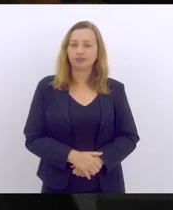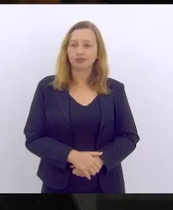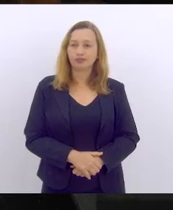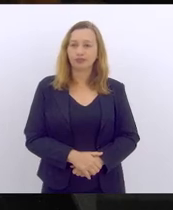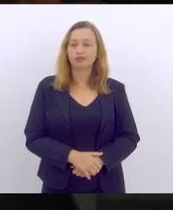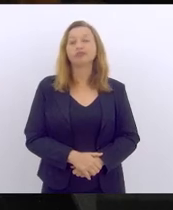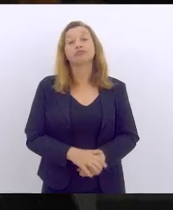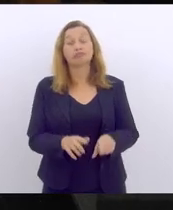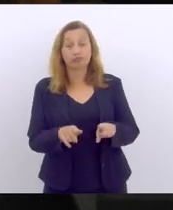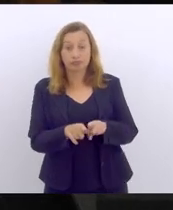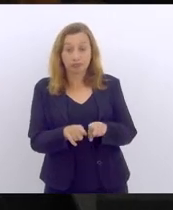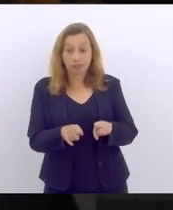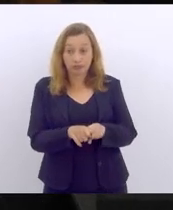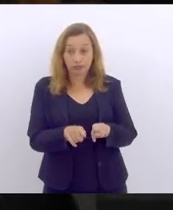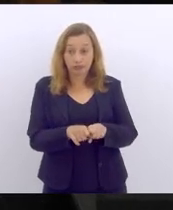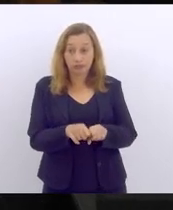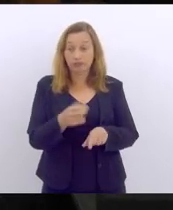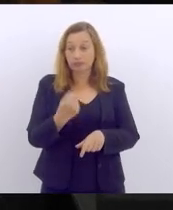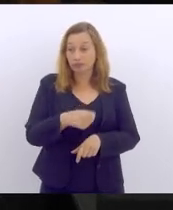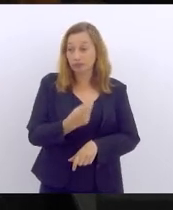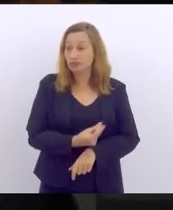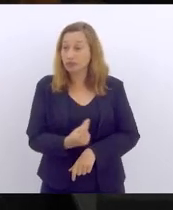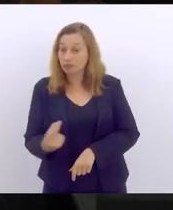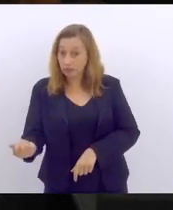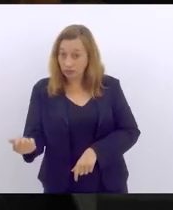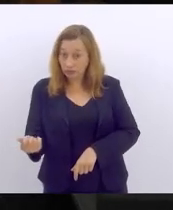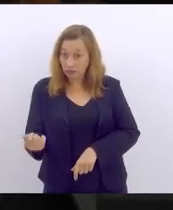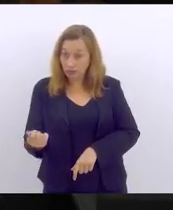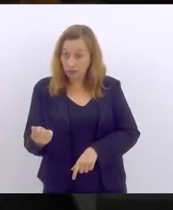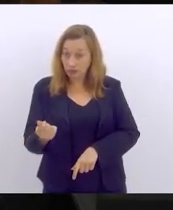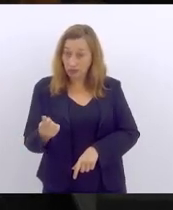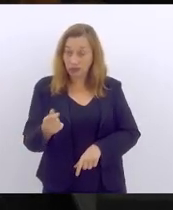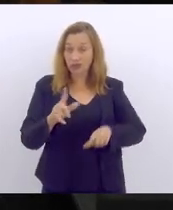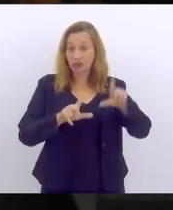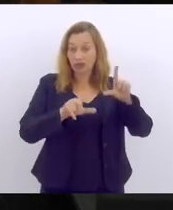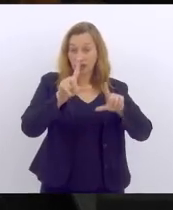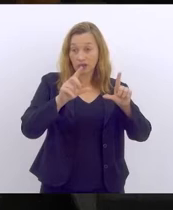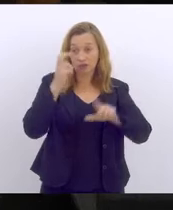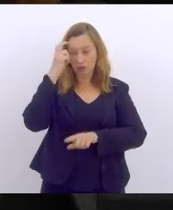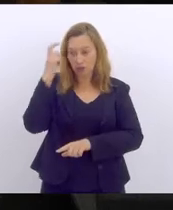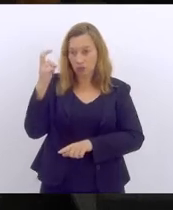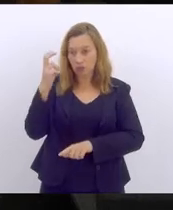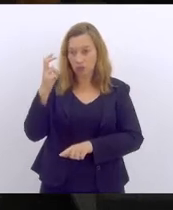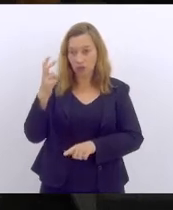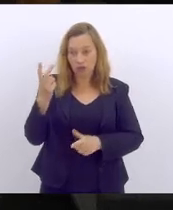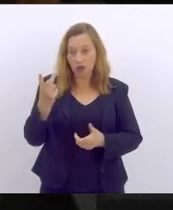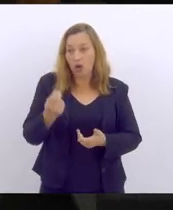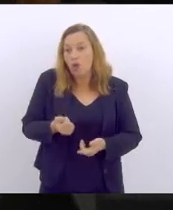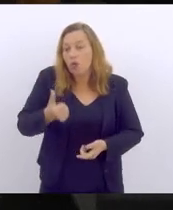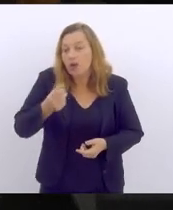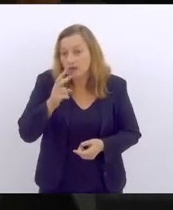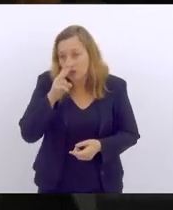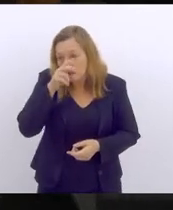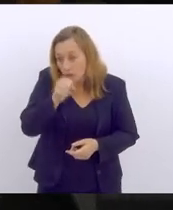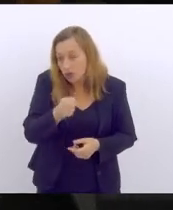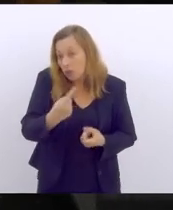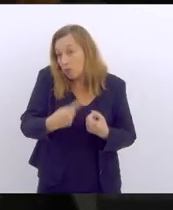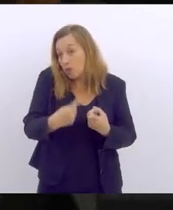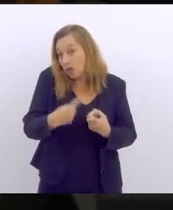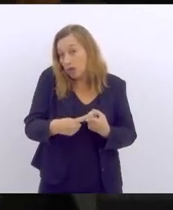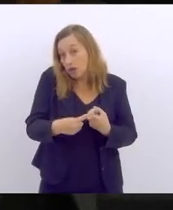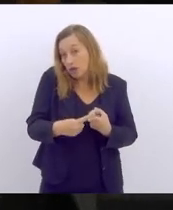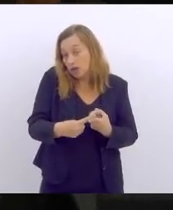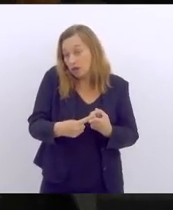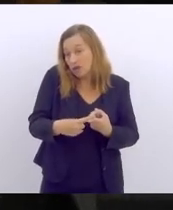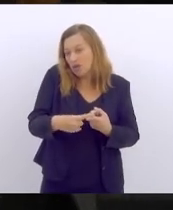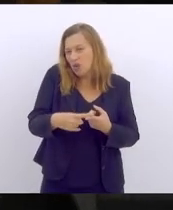como também teve ele que sair da emissora quase a força porque tava Produzindo um